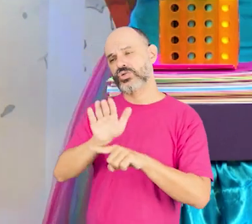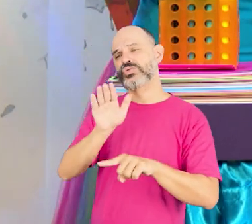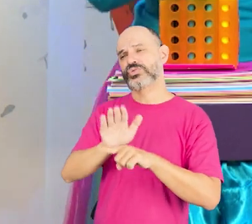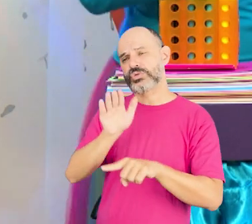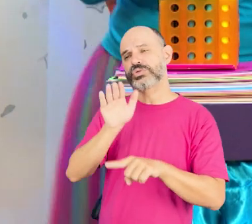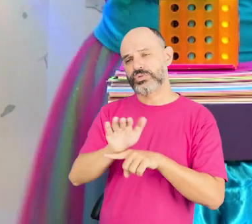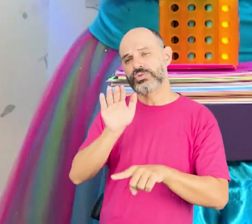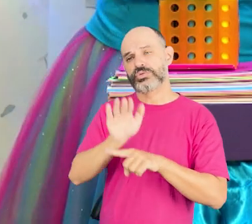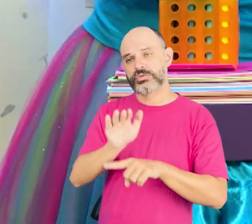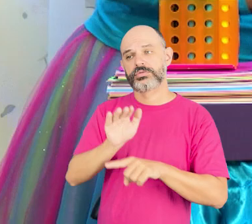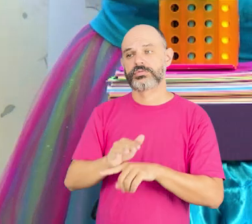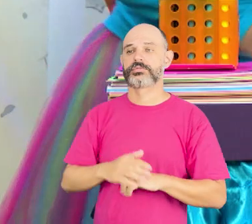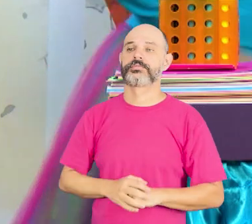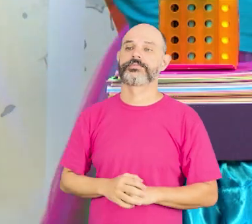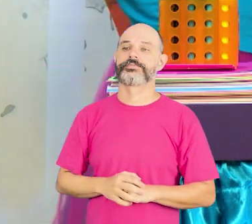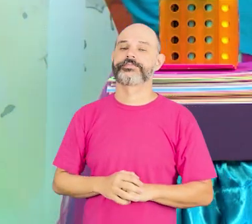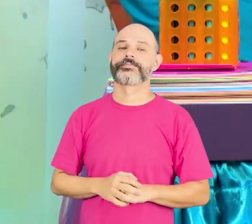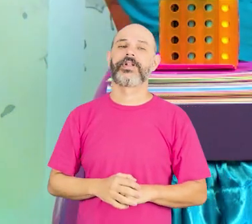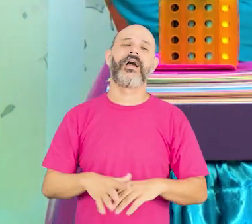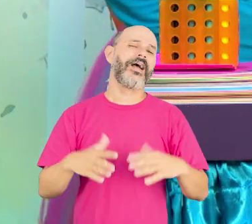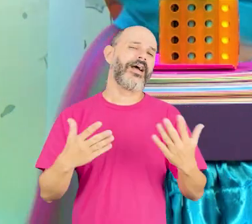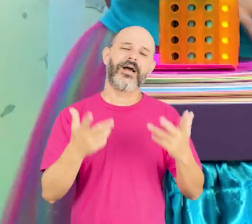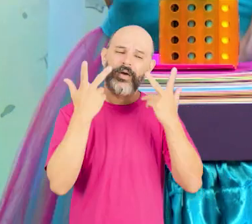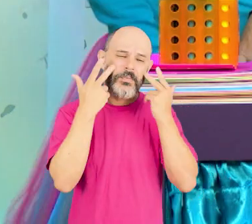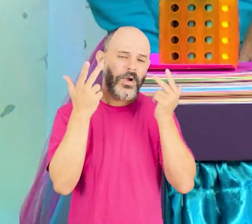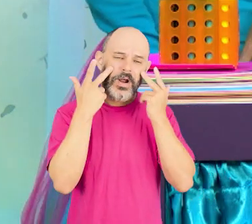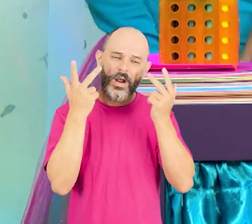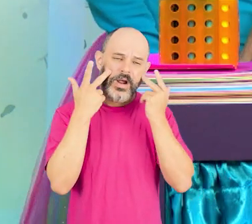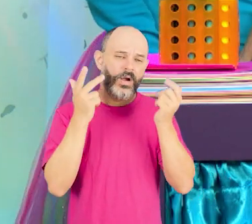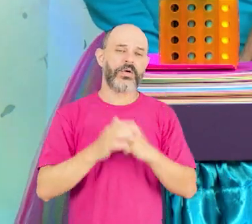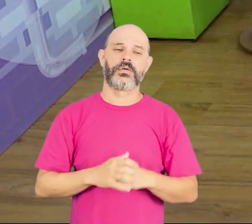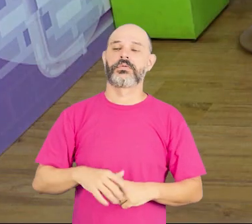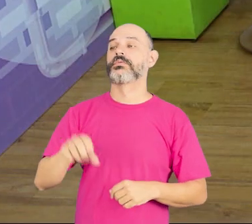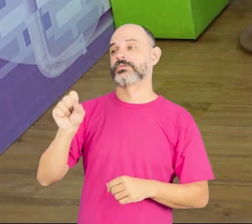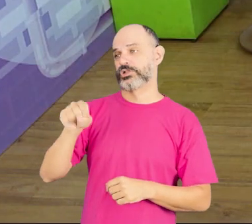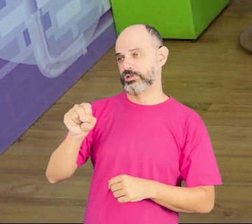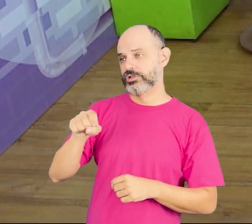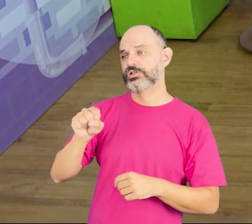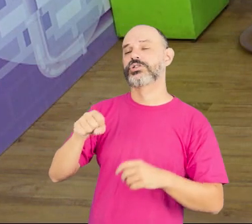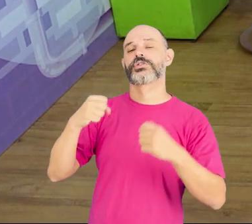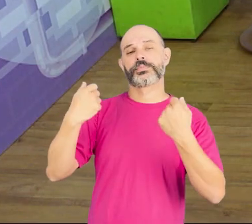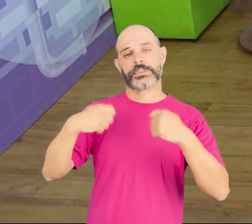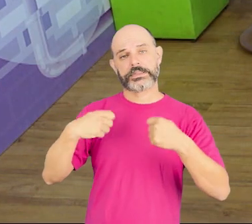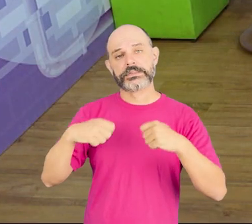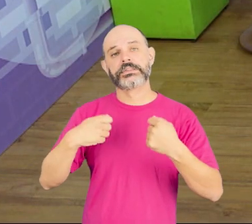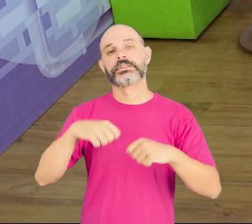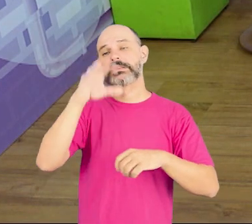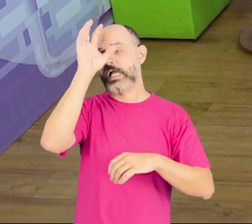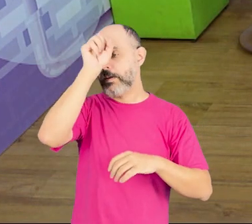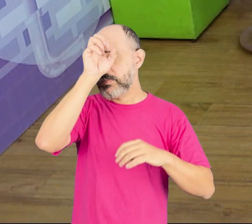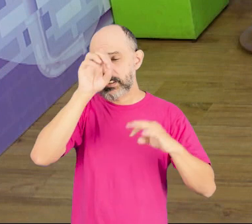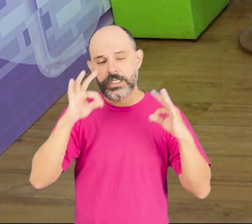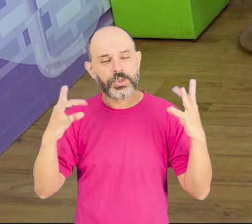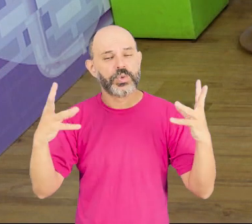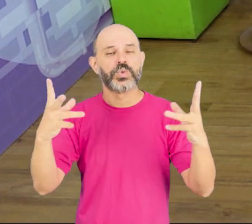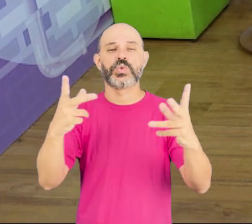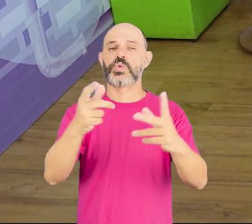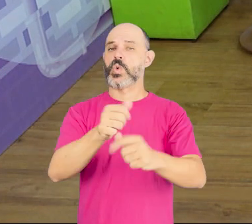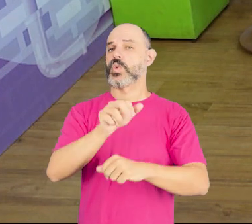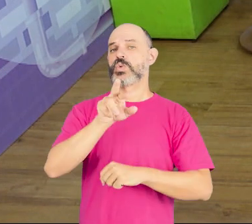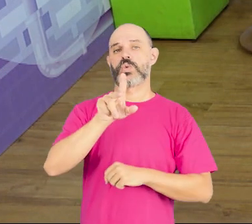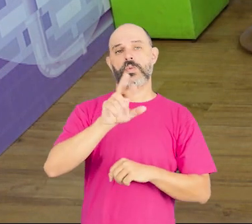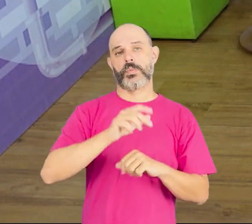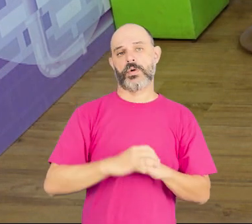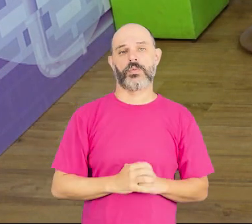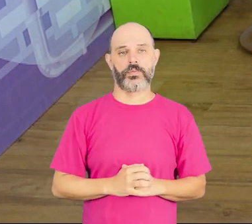hora. Mas é assim mesmo, Léo, não é, doutora Helga? Sim, sim. E isso é tão bom para o aprendizado de